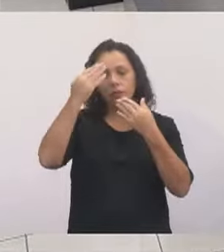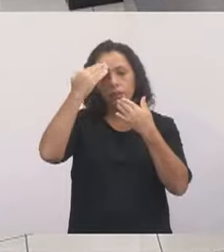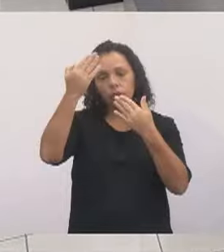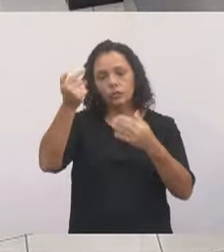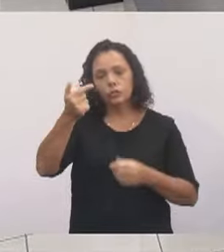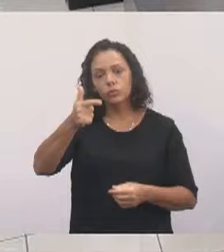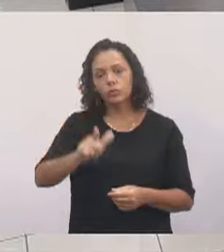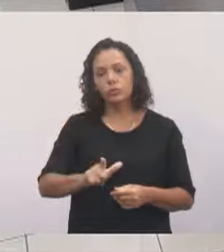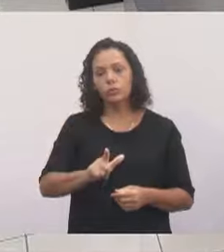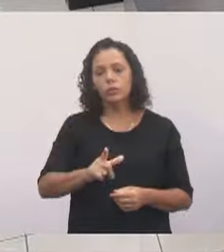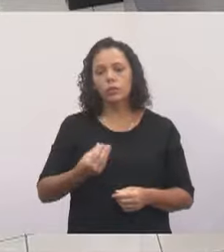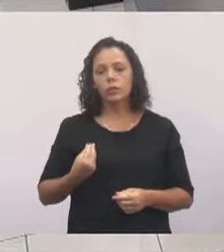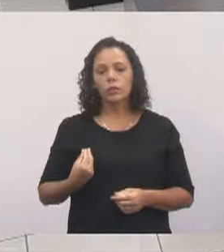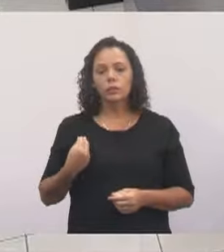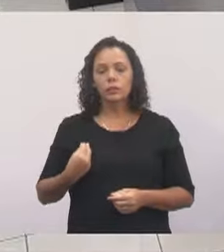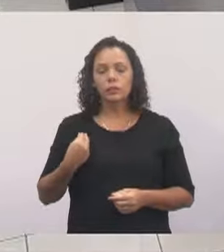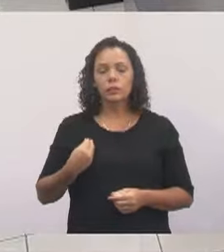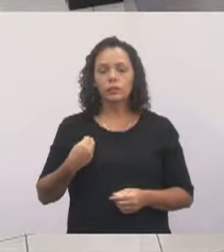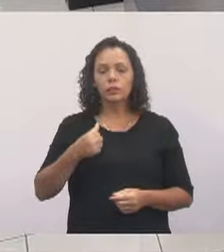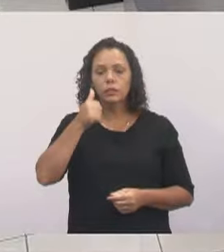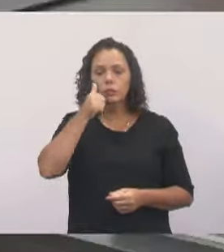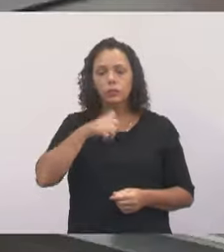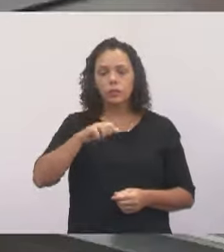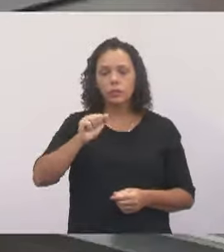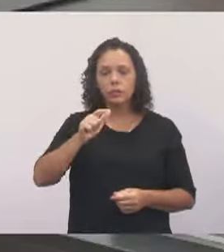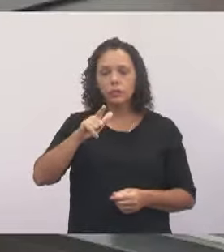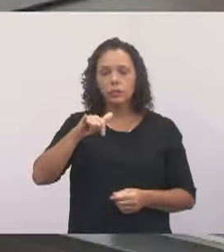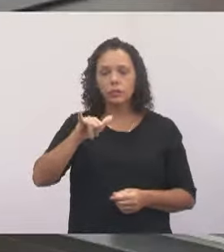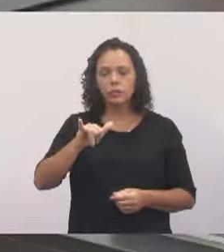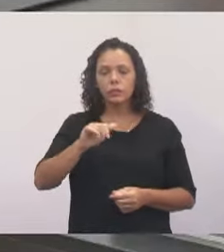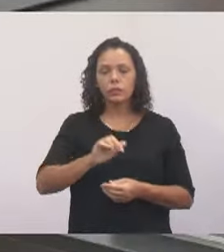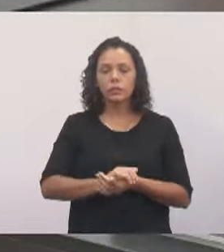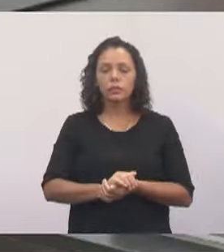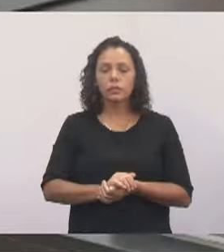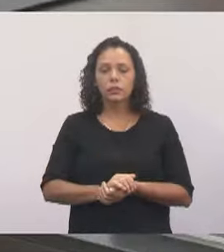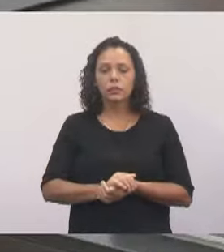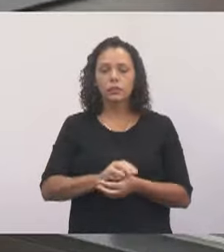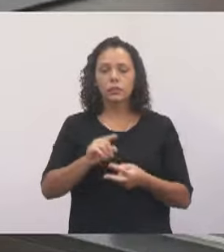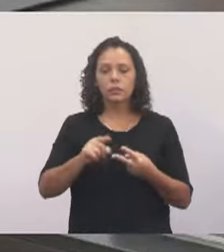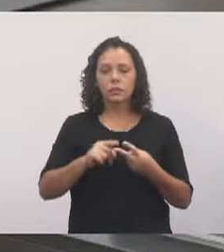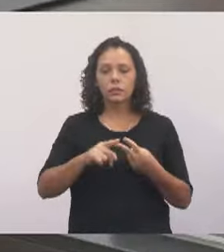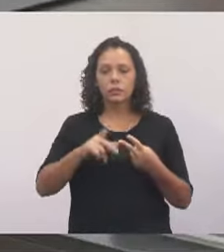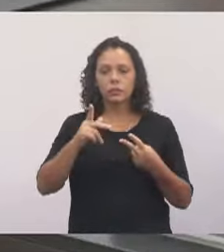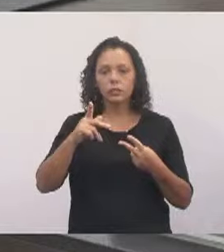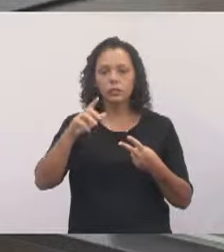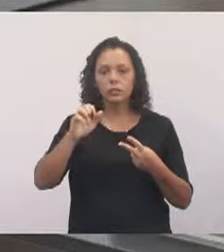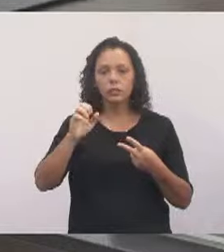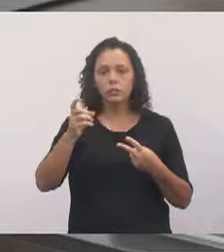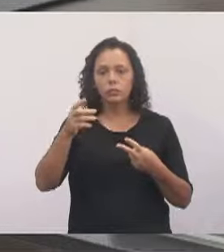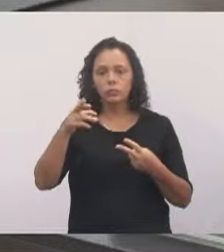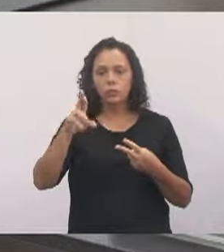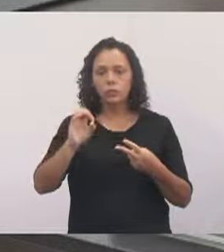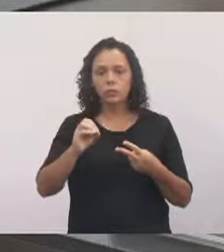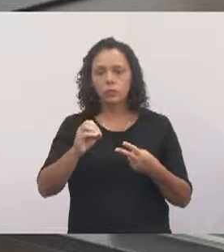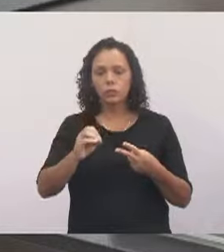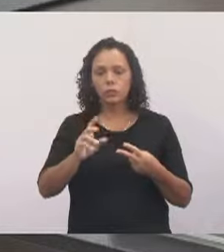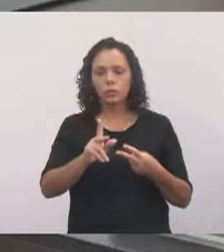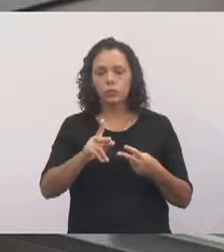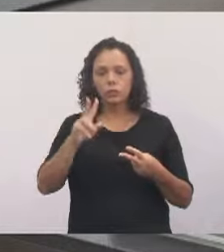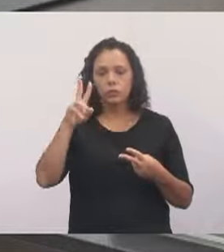aqui a presença, né, da senhora Eli, da AUGES, do senhor Pedro Mota, né, vereador dessa